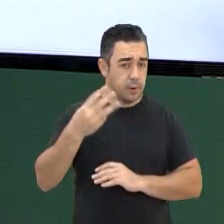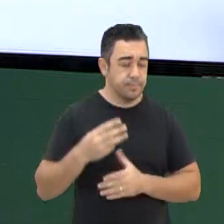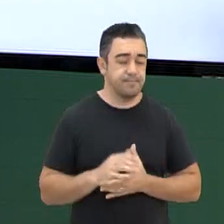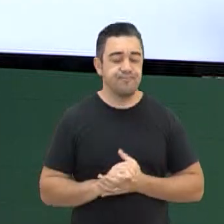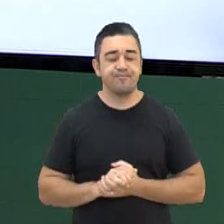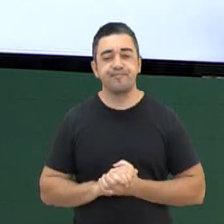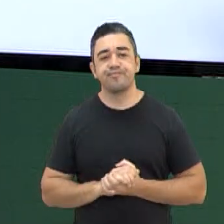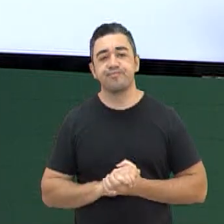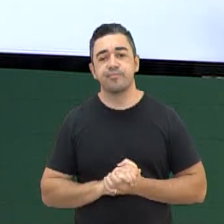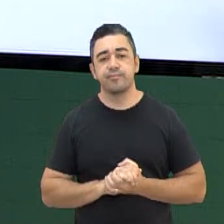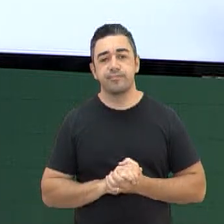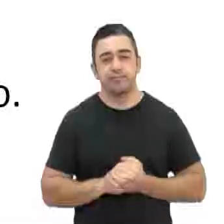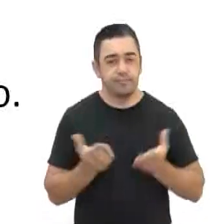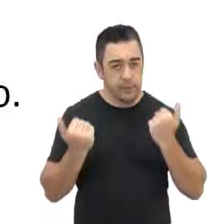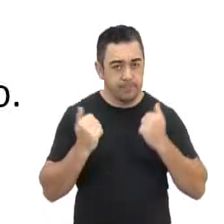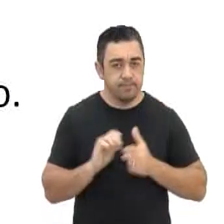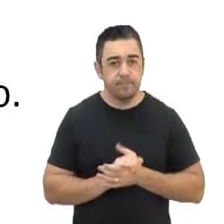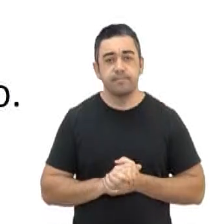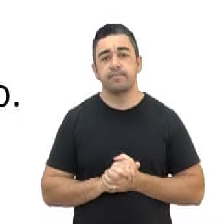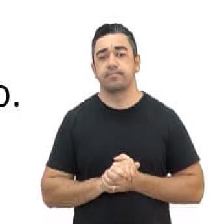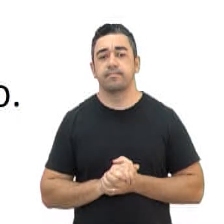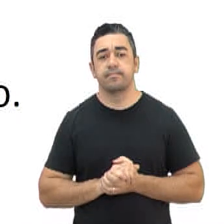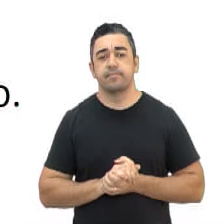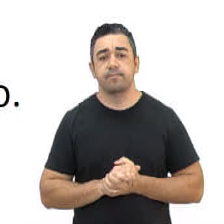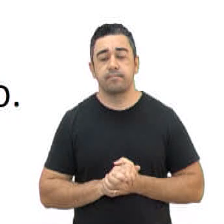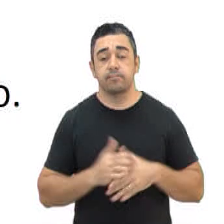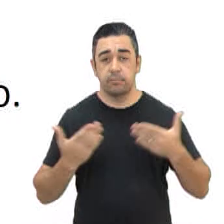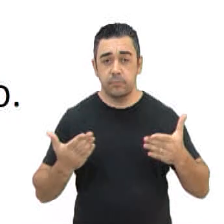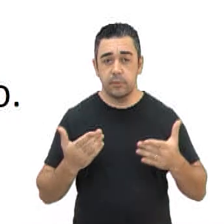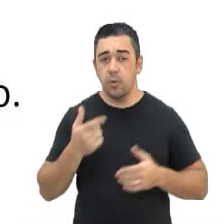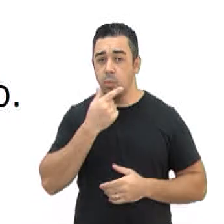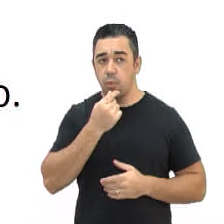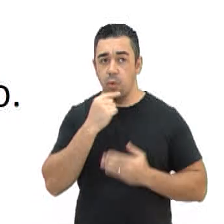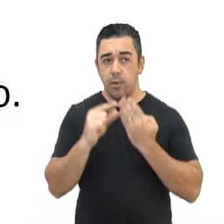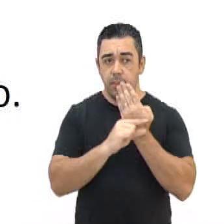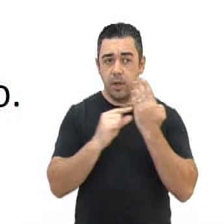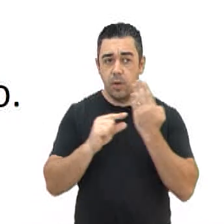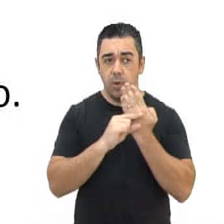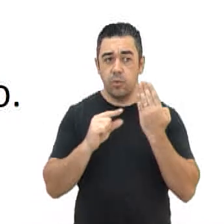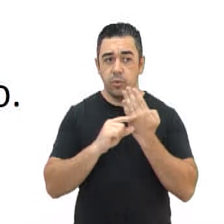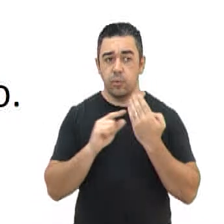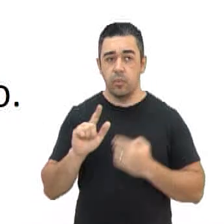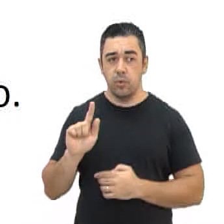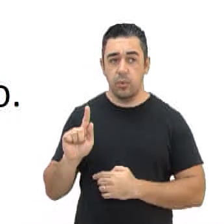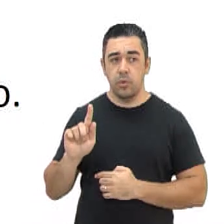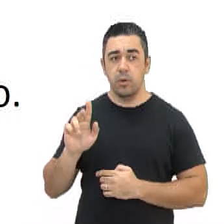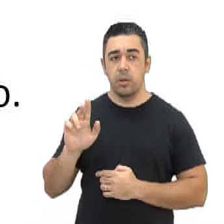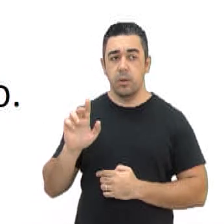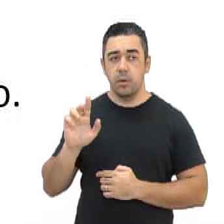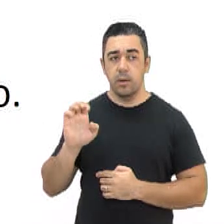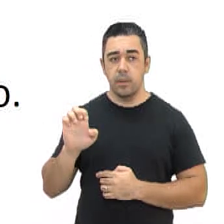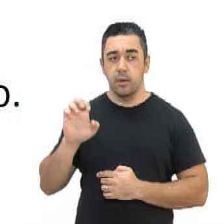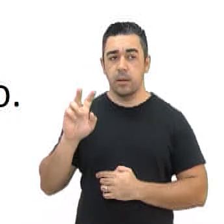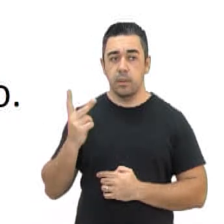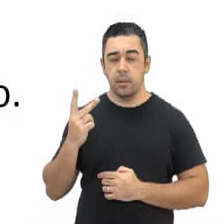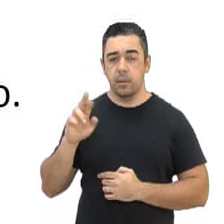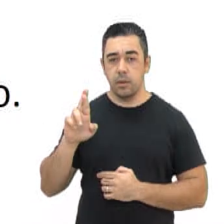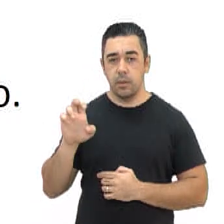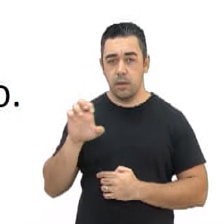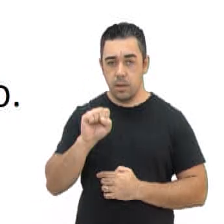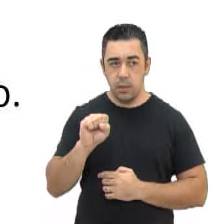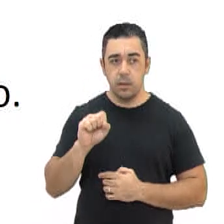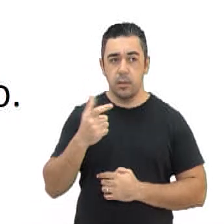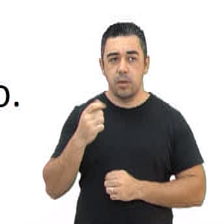terceiro quiz. Vamos lá. De acordo com Guerras, 2005, dois aspectos permeiam a dança